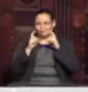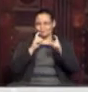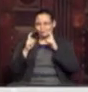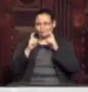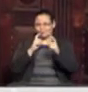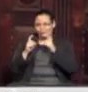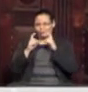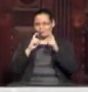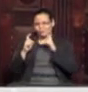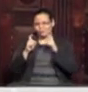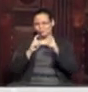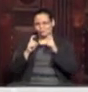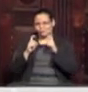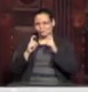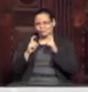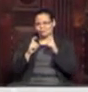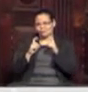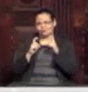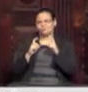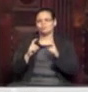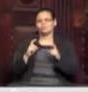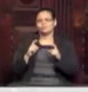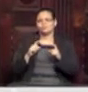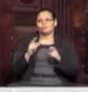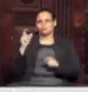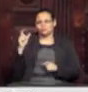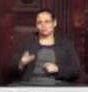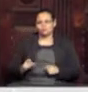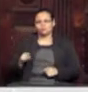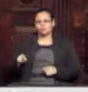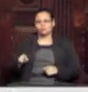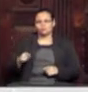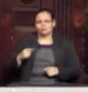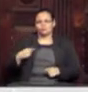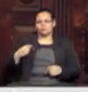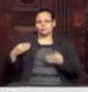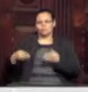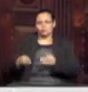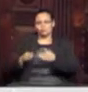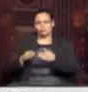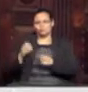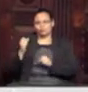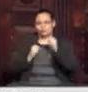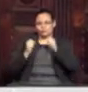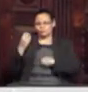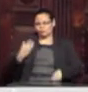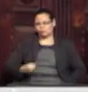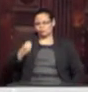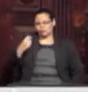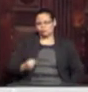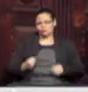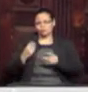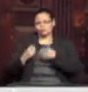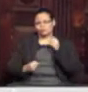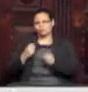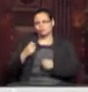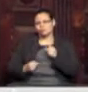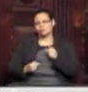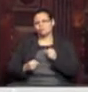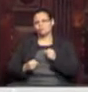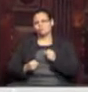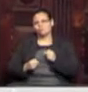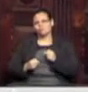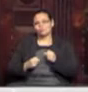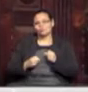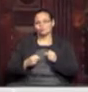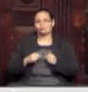discussão com produtores da cadeia do leite e que, ao tomar